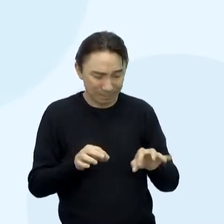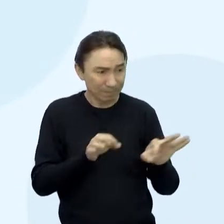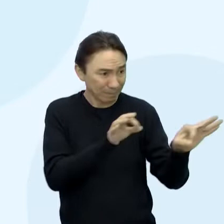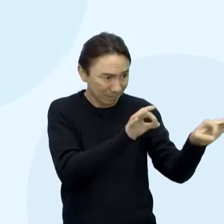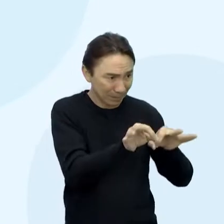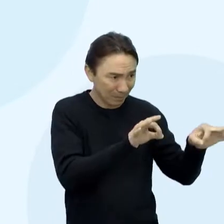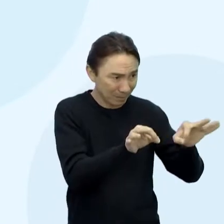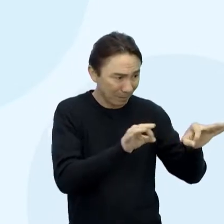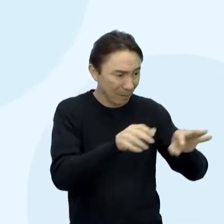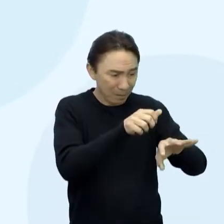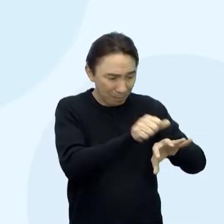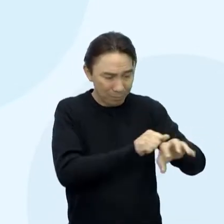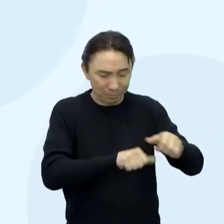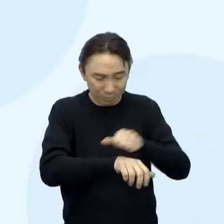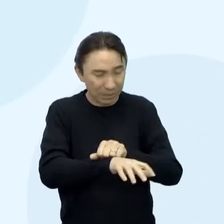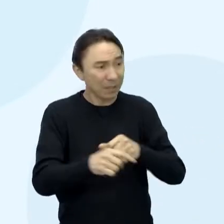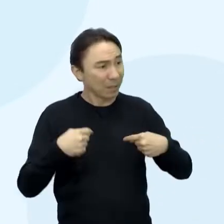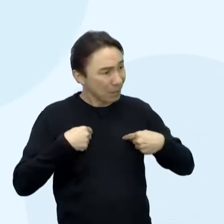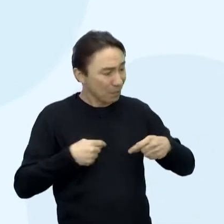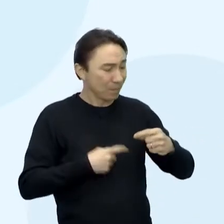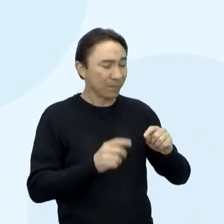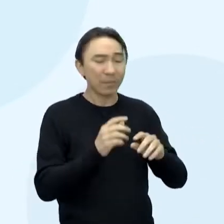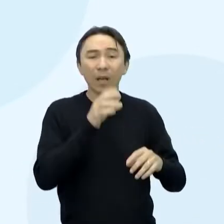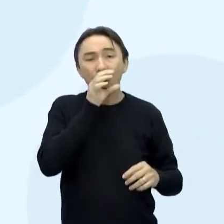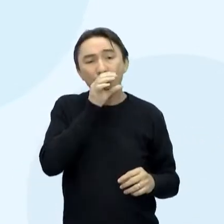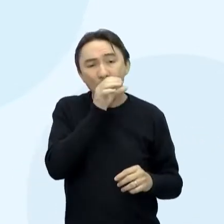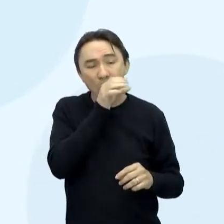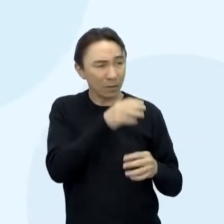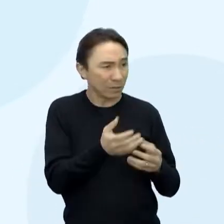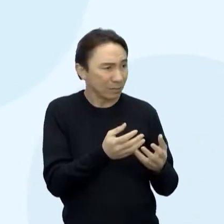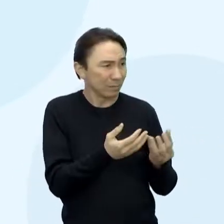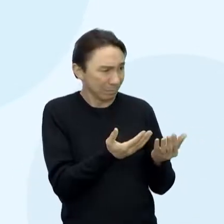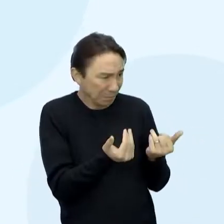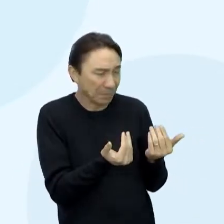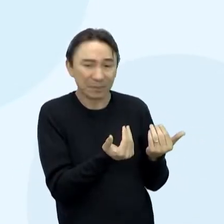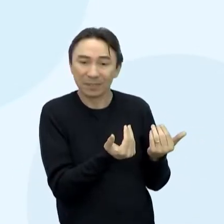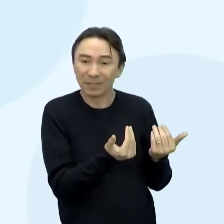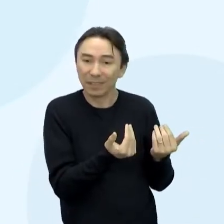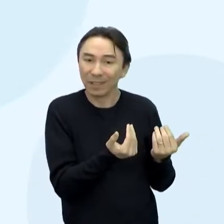Então, essa é a ideia. A gente pensar em algo que